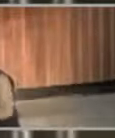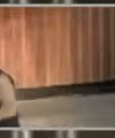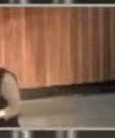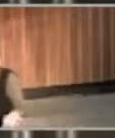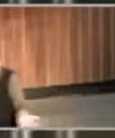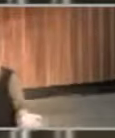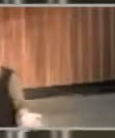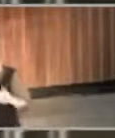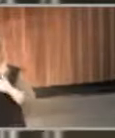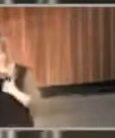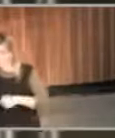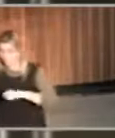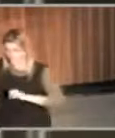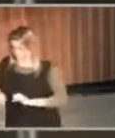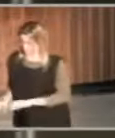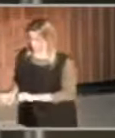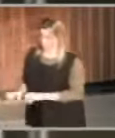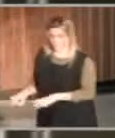tem que mudar